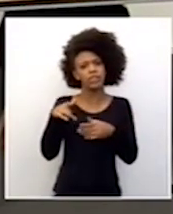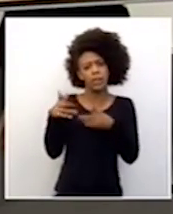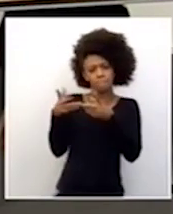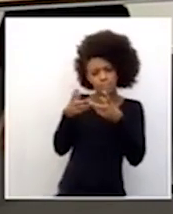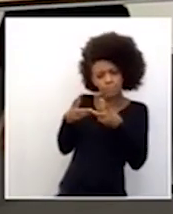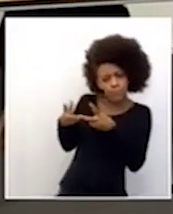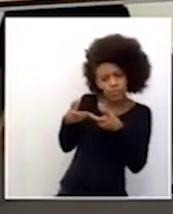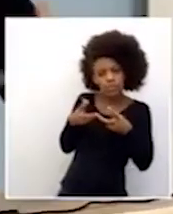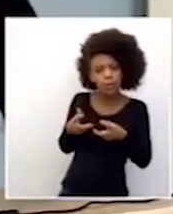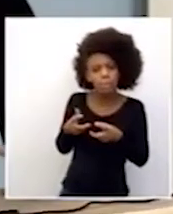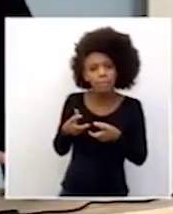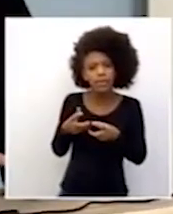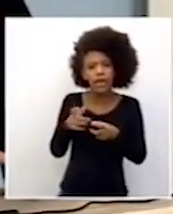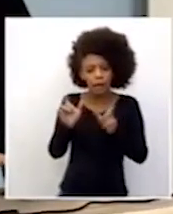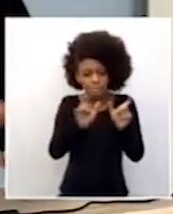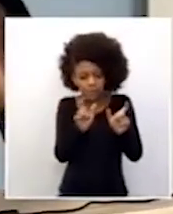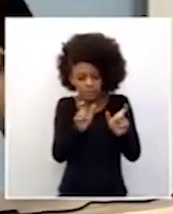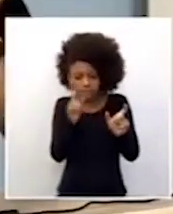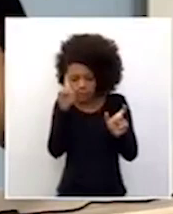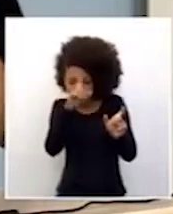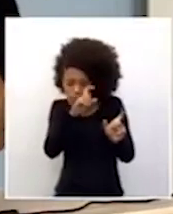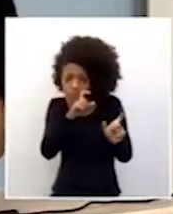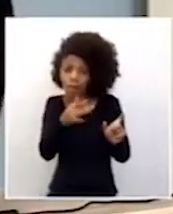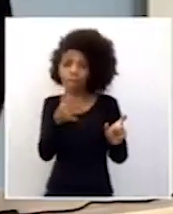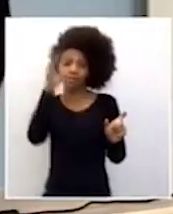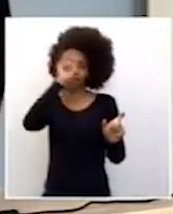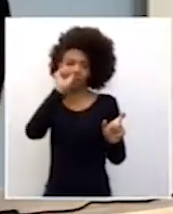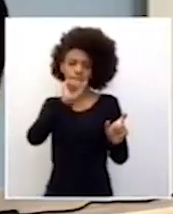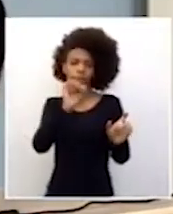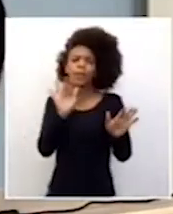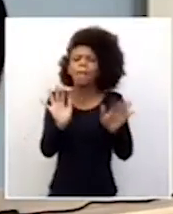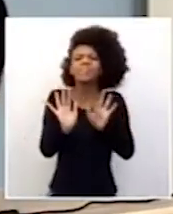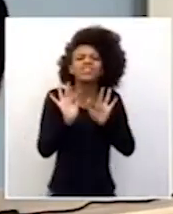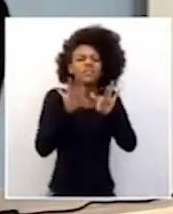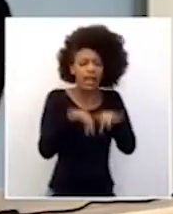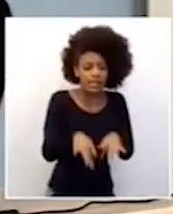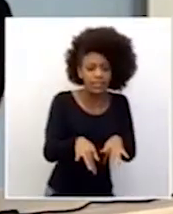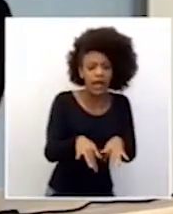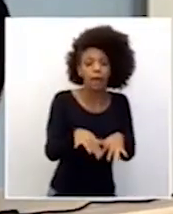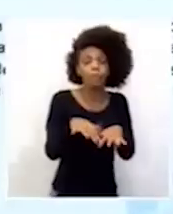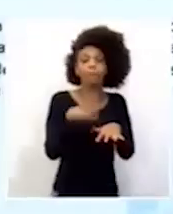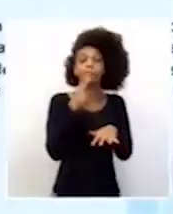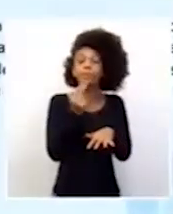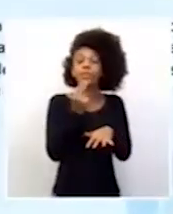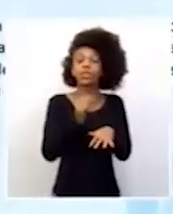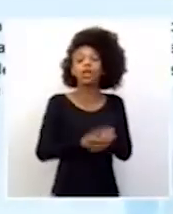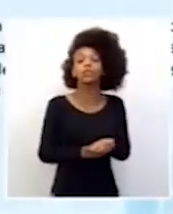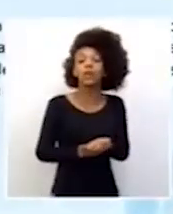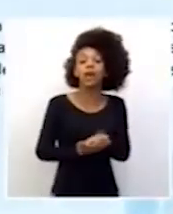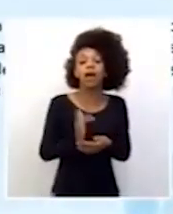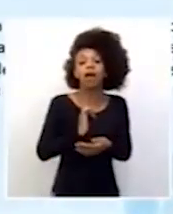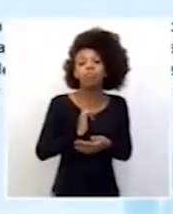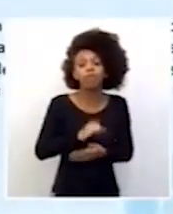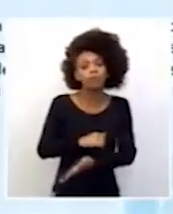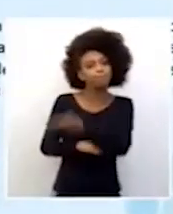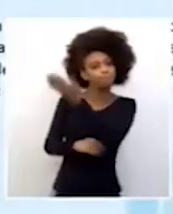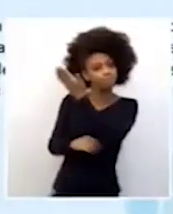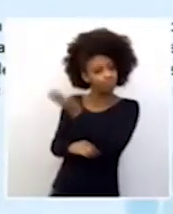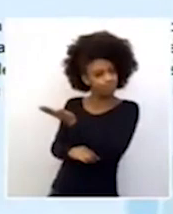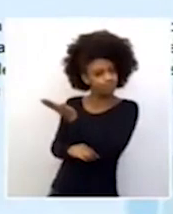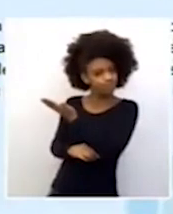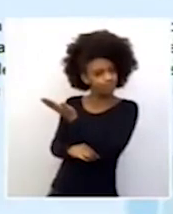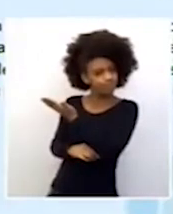mais complicadas, a gente aprender novas. Só para terminar aqui falando sobre o Machado, tem mais um parágrafo aí na tela.